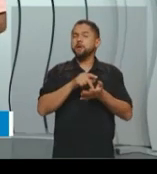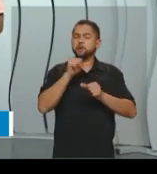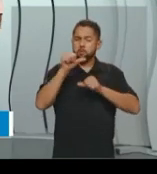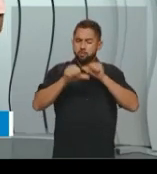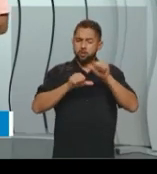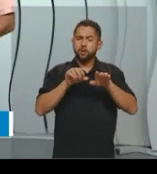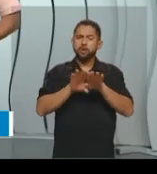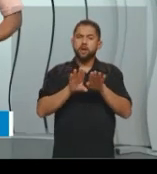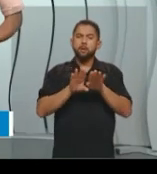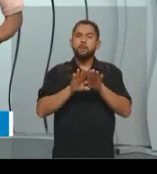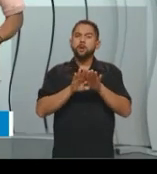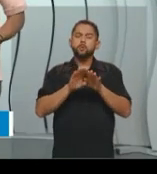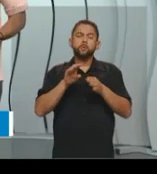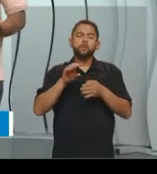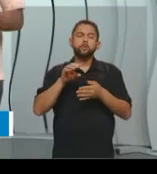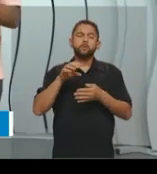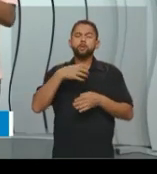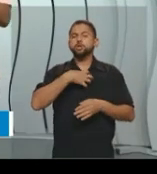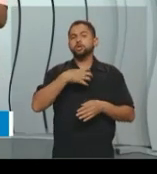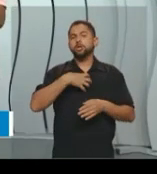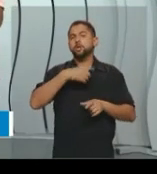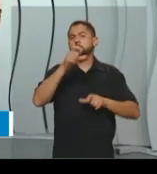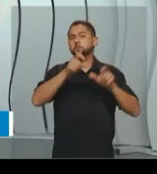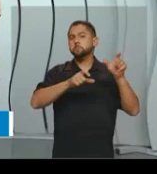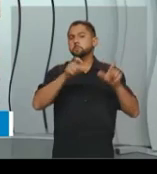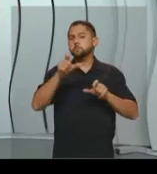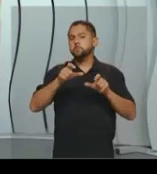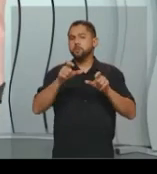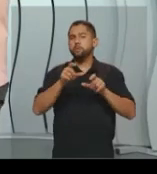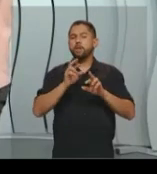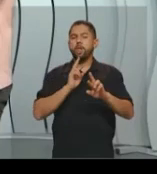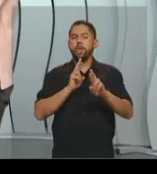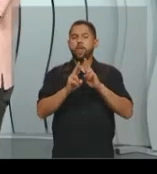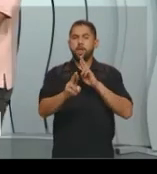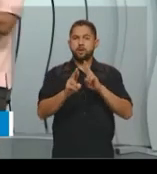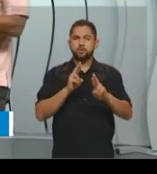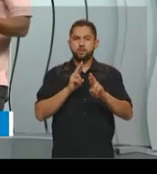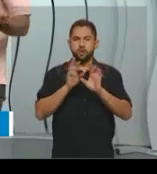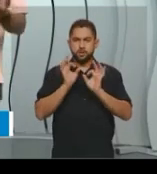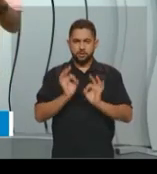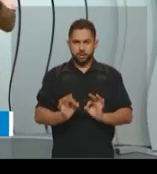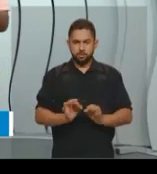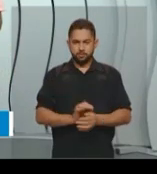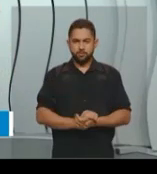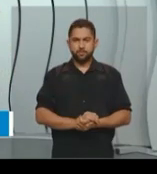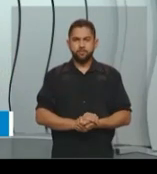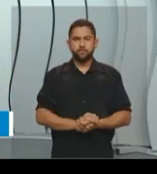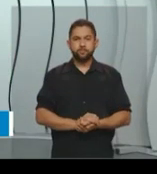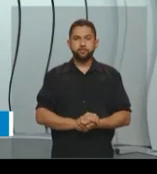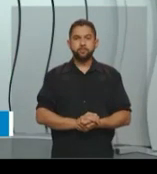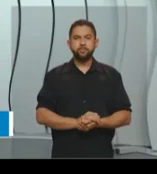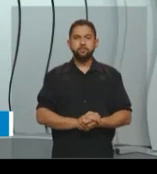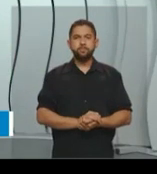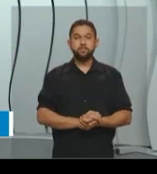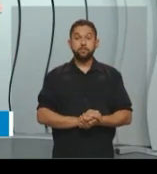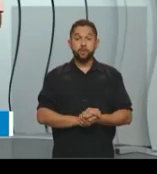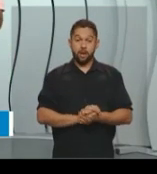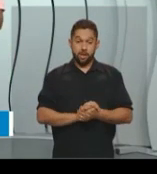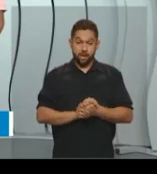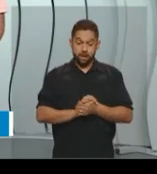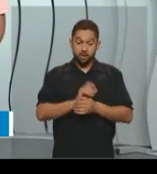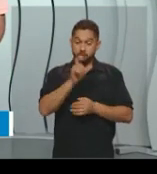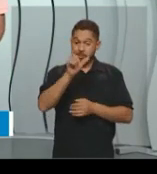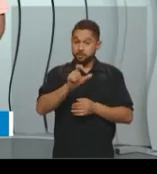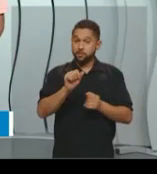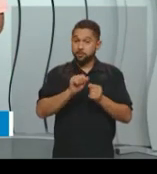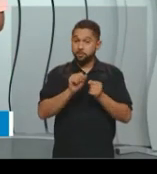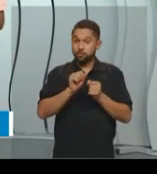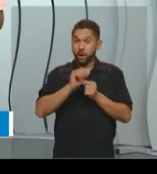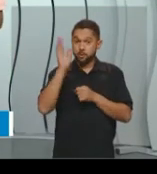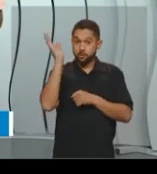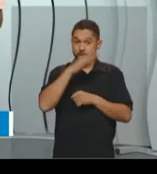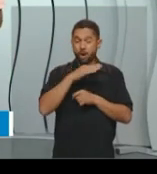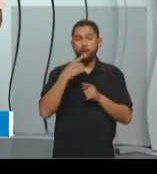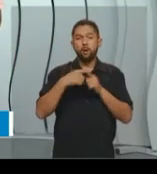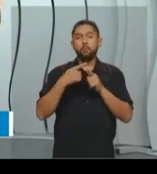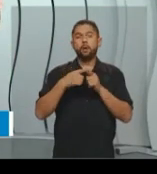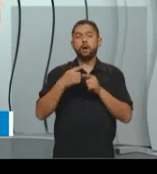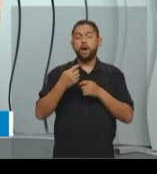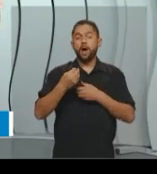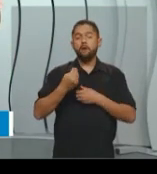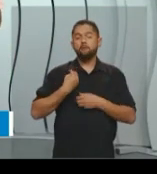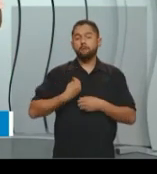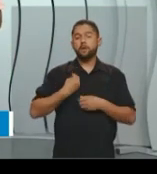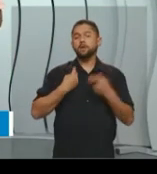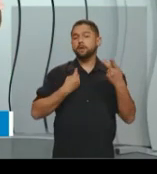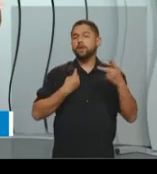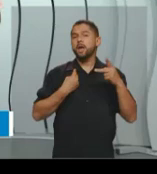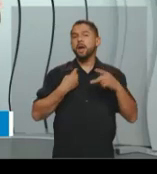relacionarem com a realidade. Portanto, se alguém faz mal, vai dizer Sócrates, é porque essa pessoa ignora o bem. As pessoas não fazem